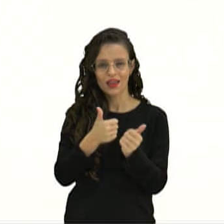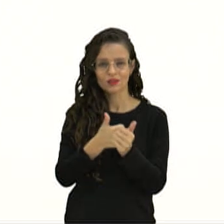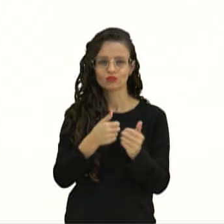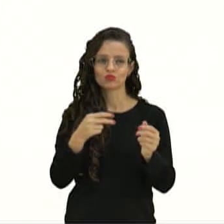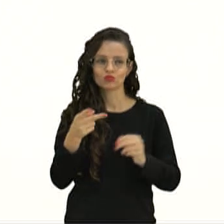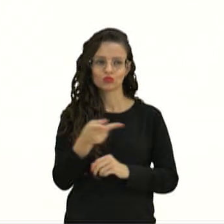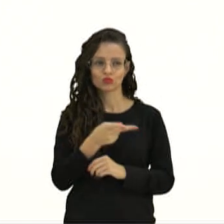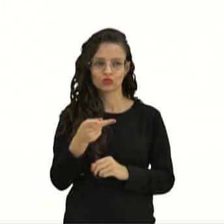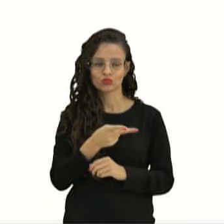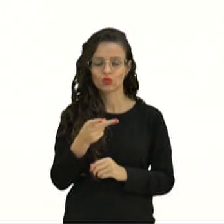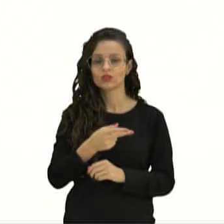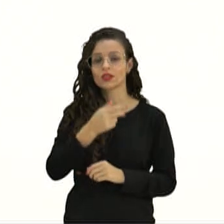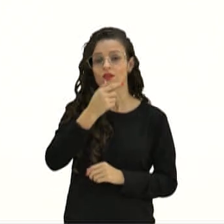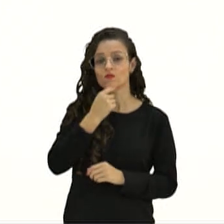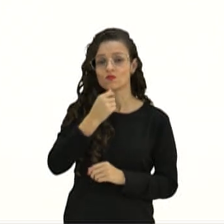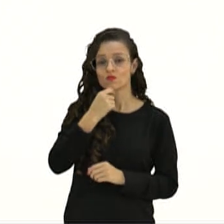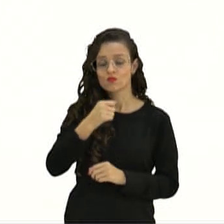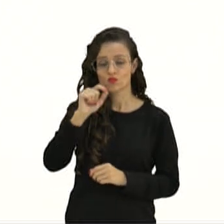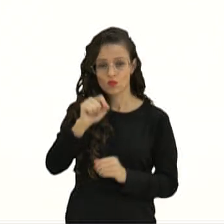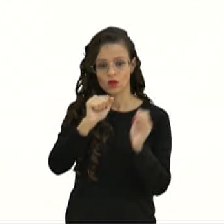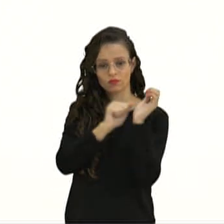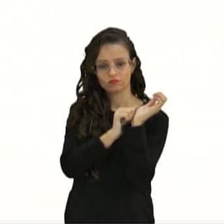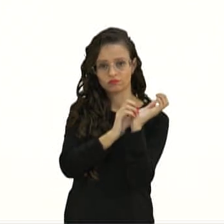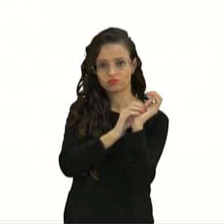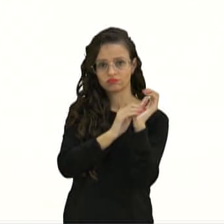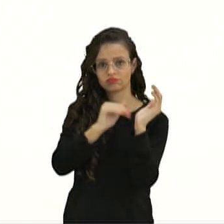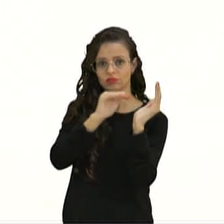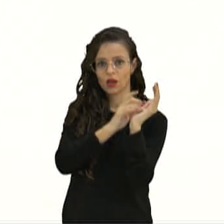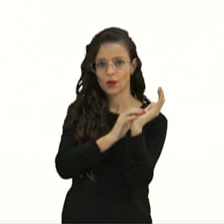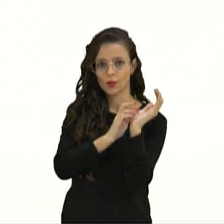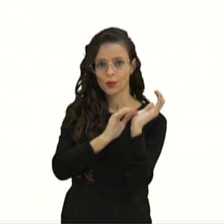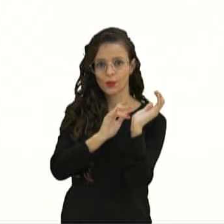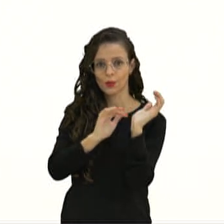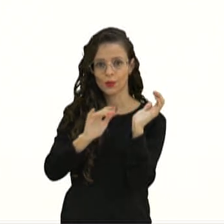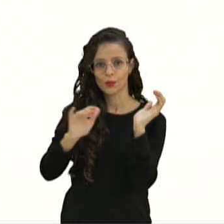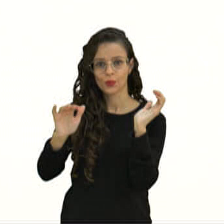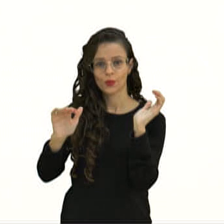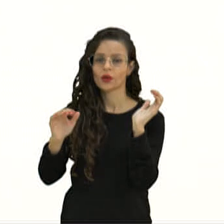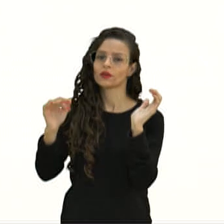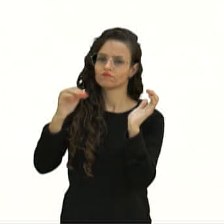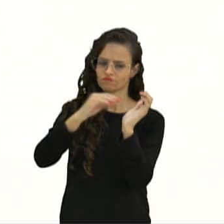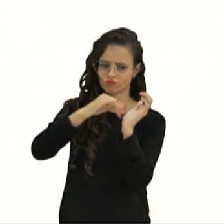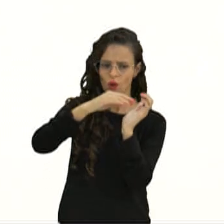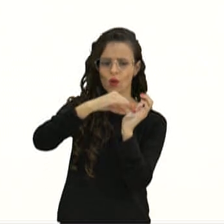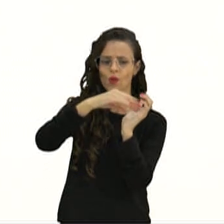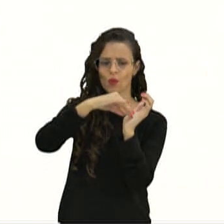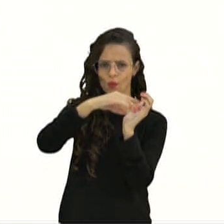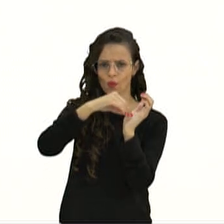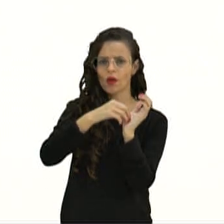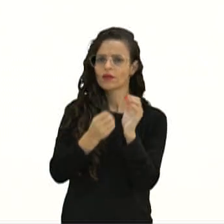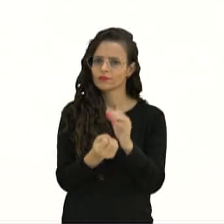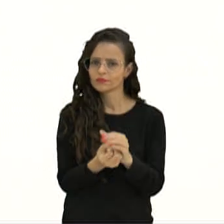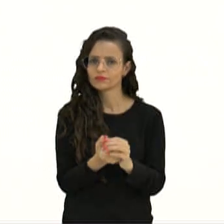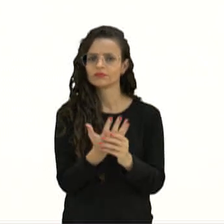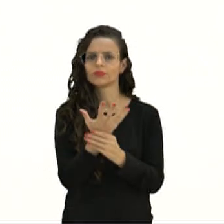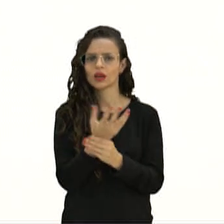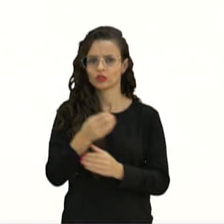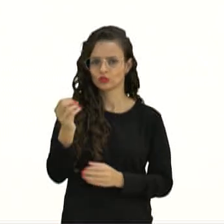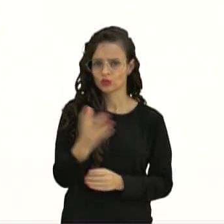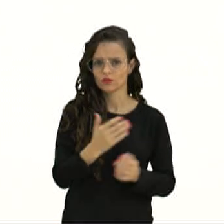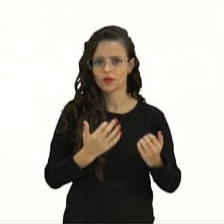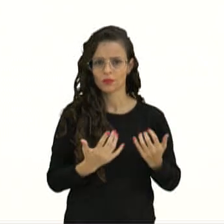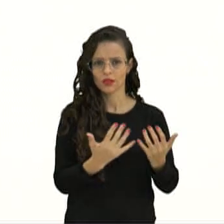o gameta masculino vai entrar em contato com o gameta feminino. E aí vai gerar uma nova